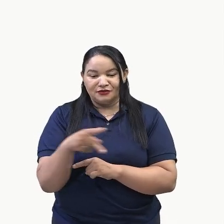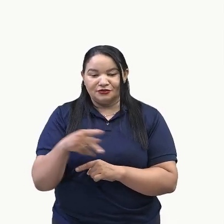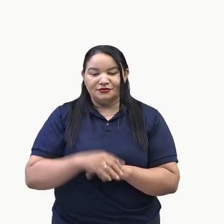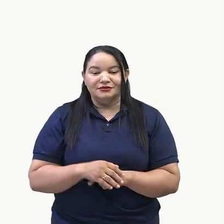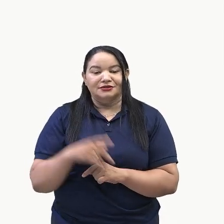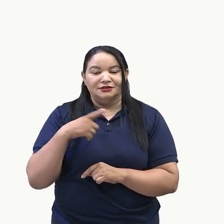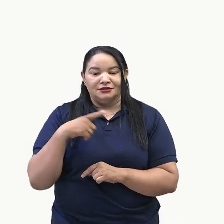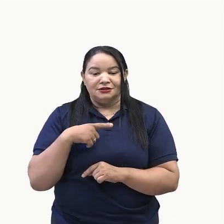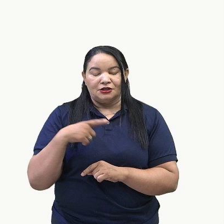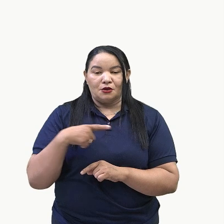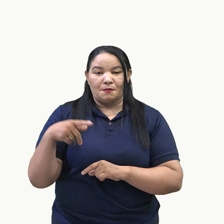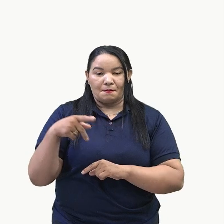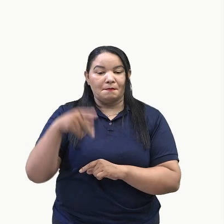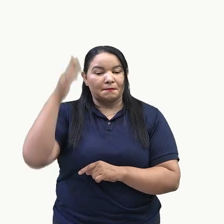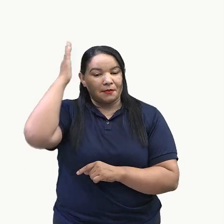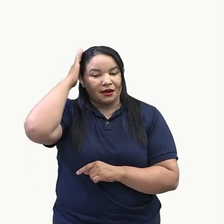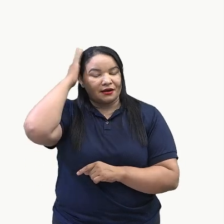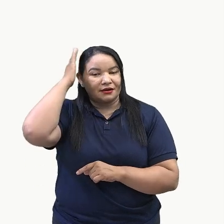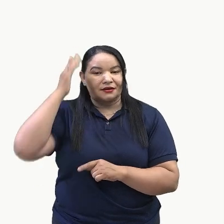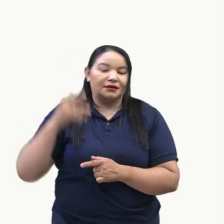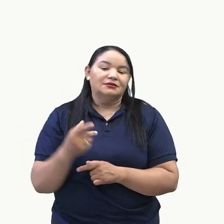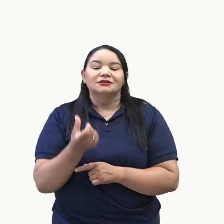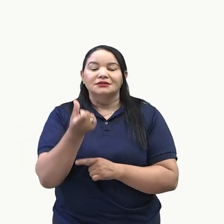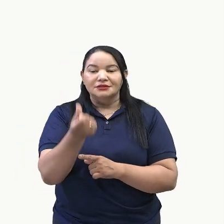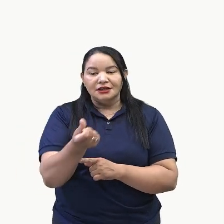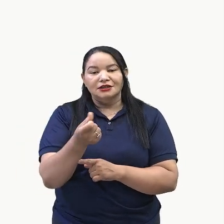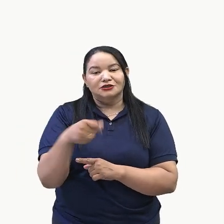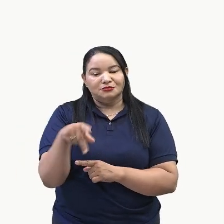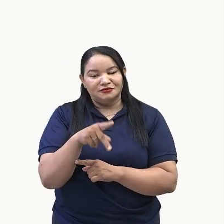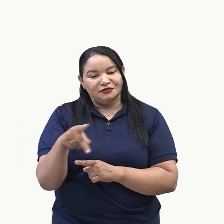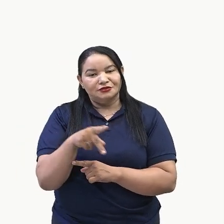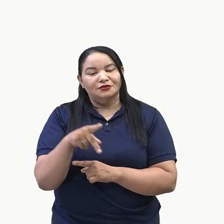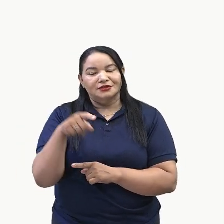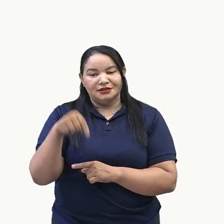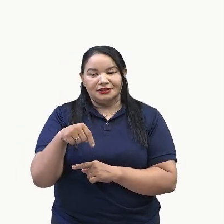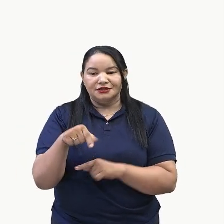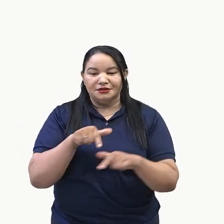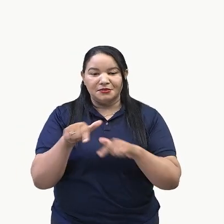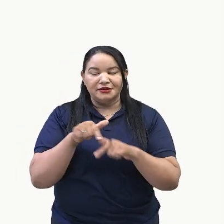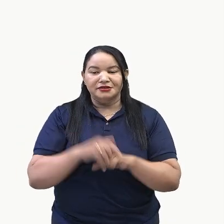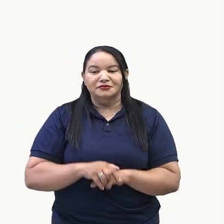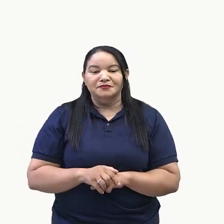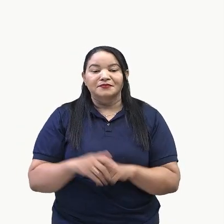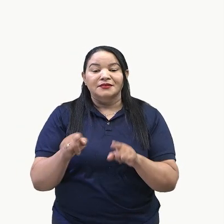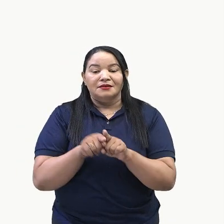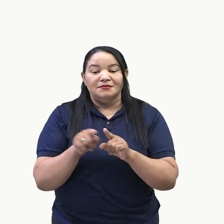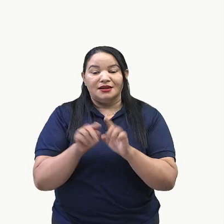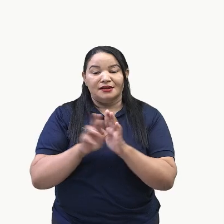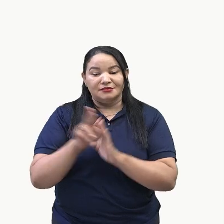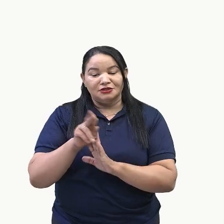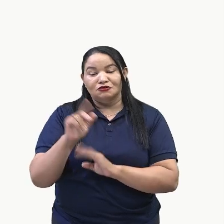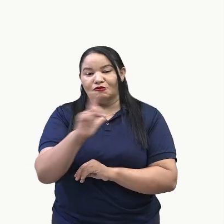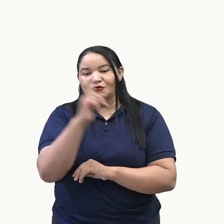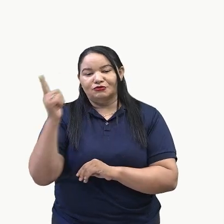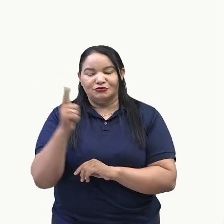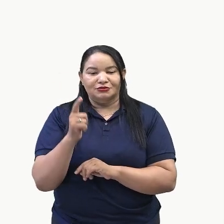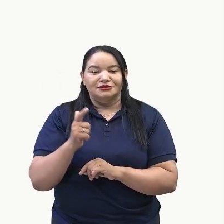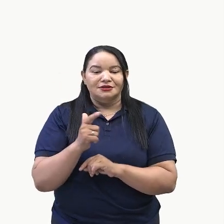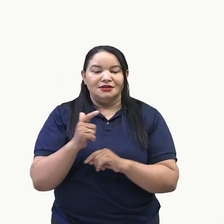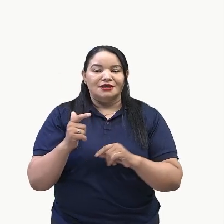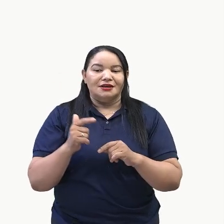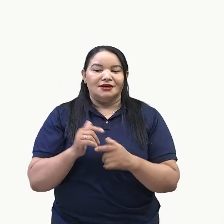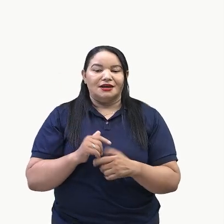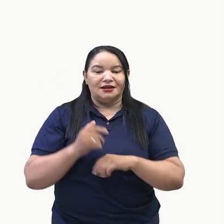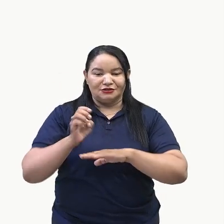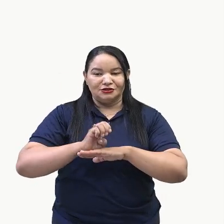que tem 6 professores aqui no Centro de Mídias de Educação do Amazonas, né? Mas nós temos representantes de outras unidades da